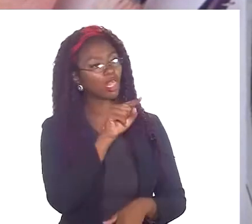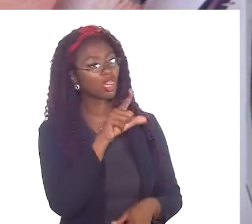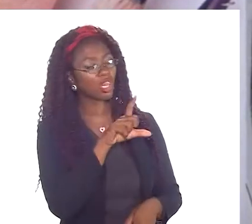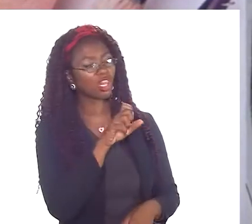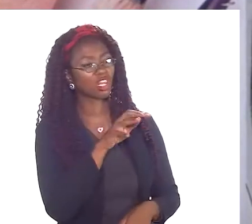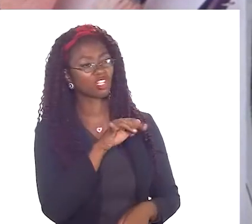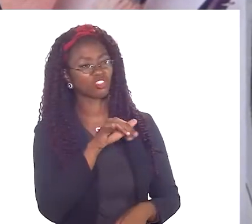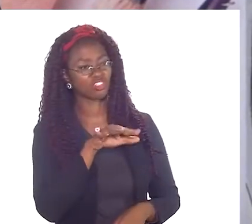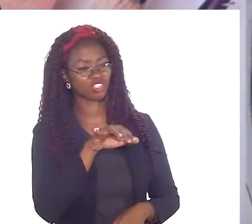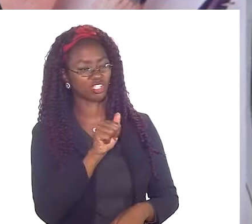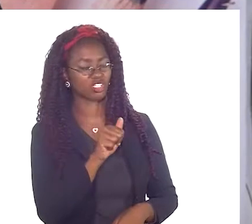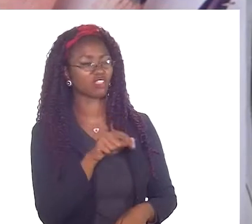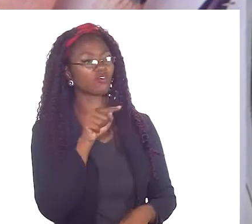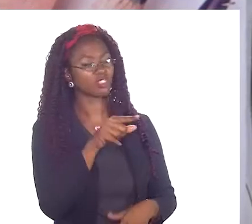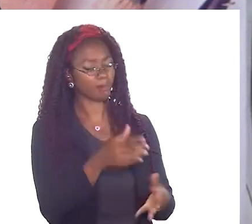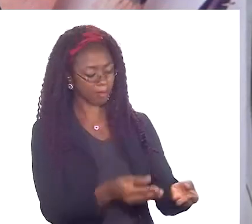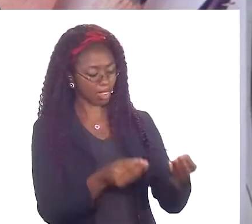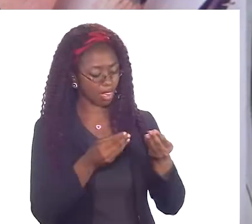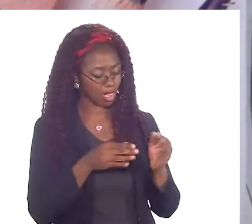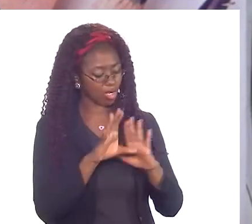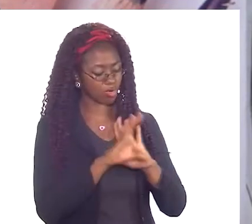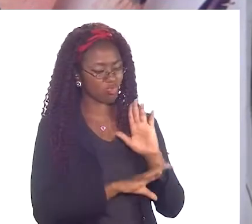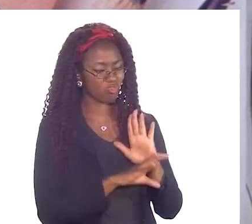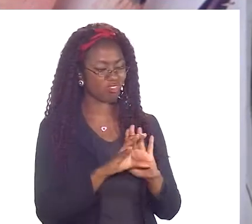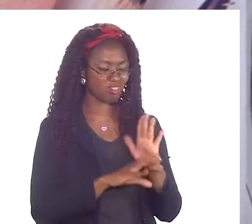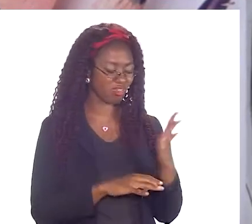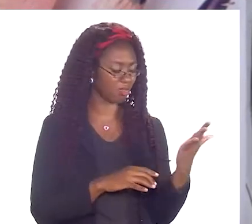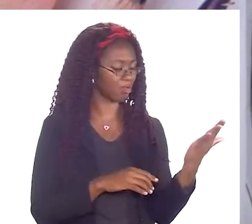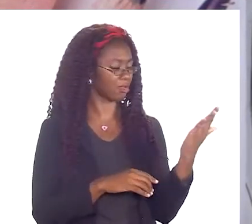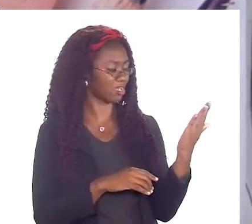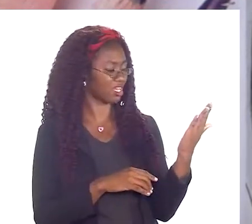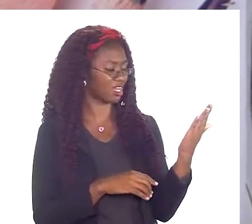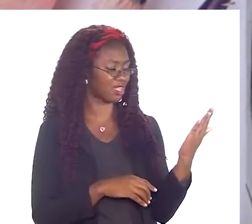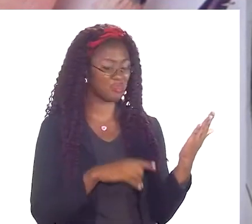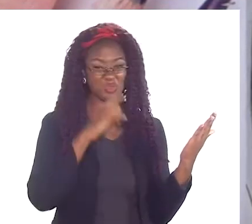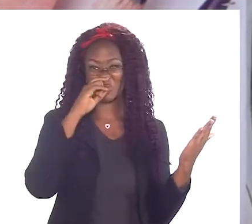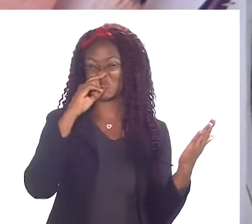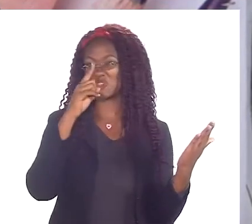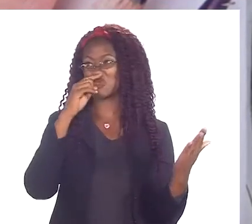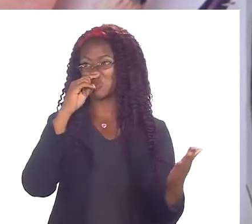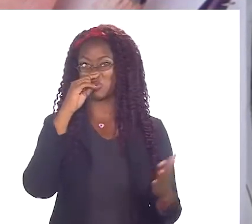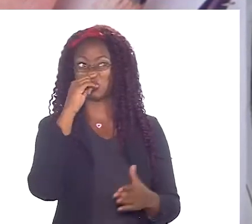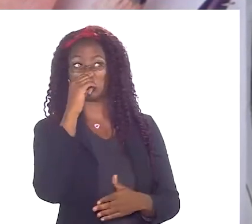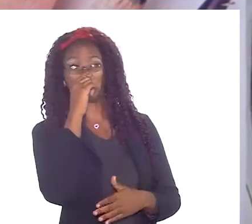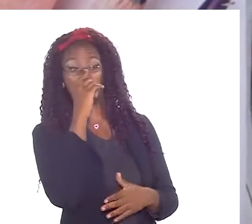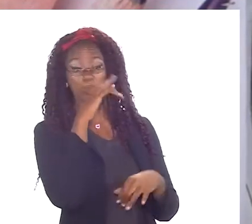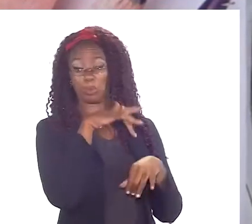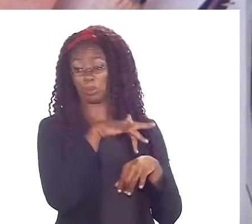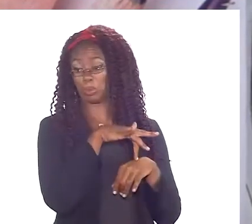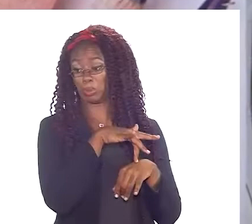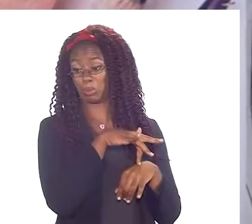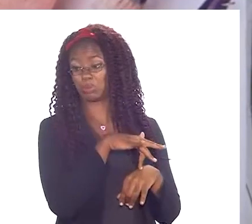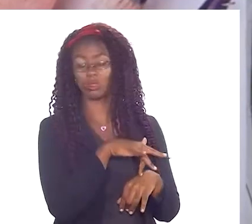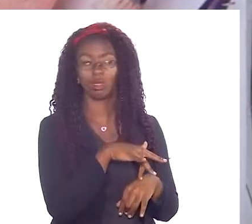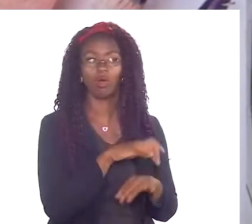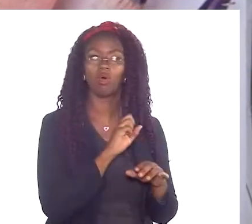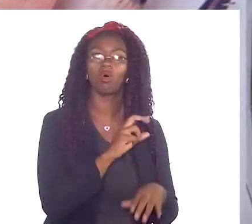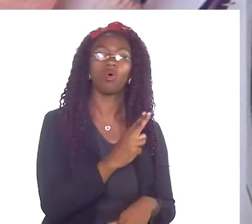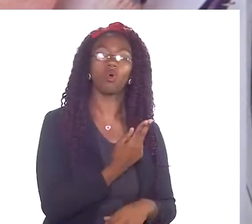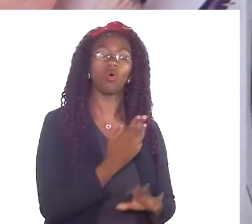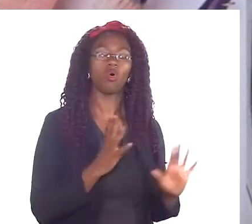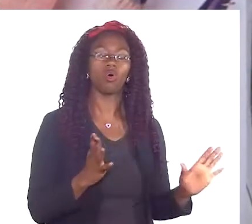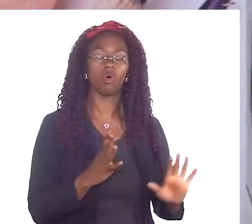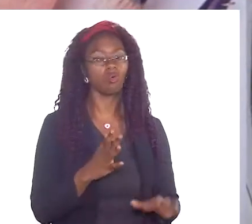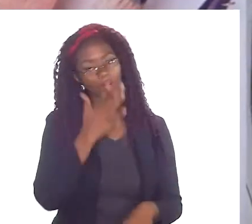concorda? Você, por exemplo, se recebe um currículo assim, Letícia, você acha o cara pedante, que está querendo muito, ou você acha que é o cara